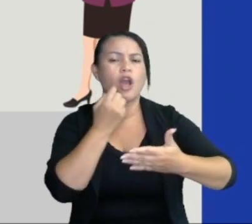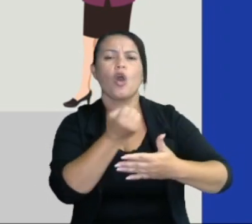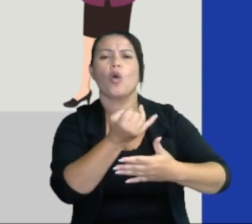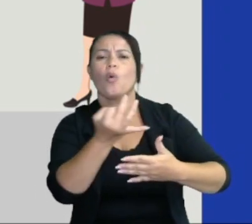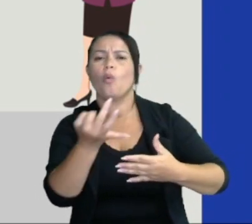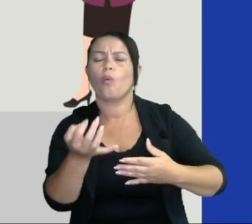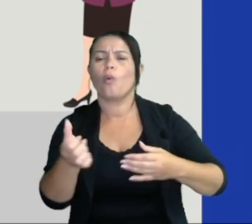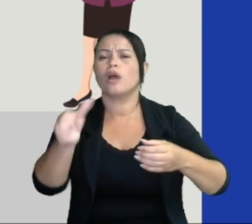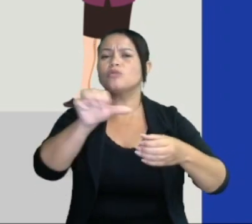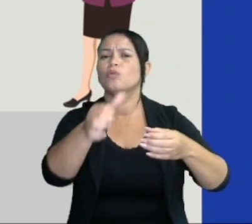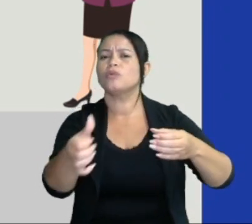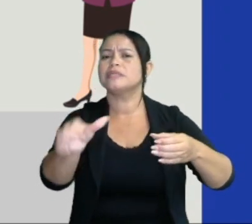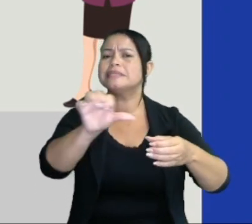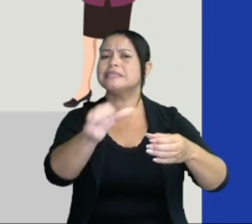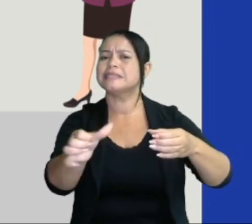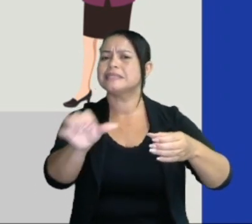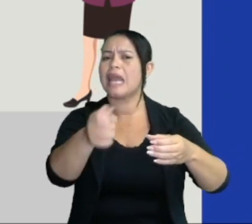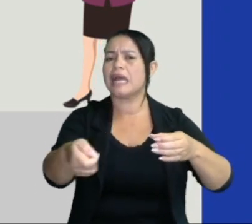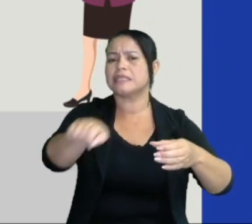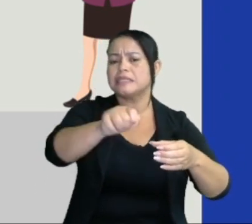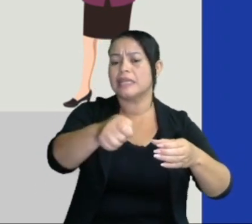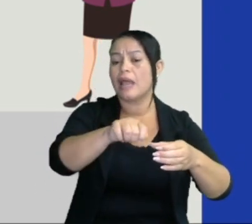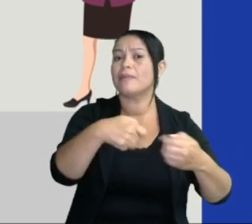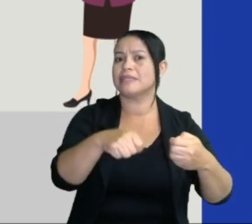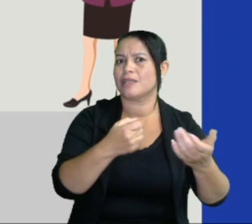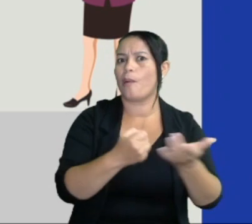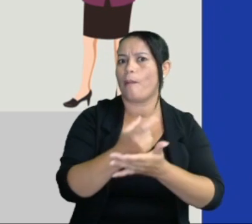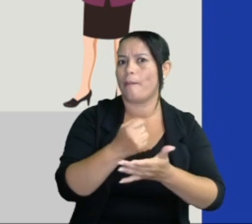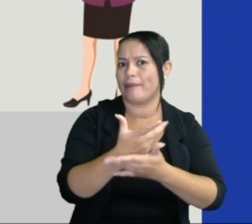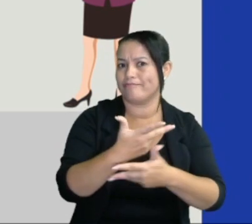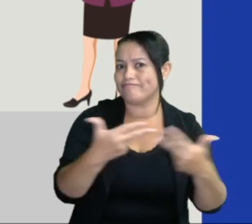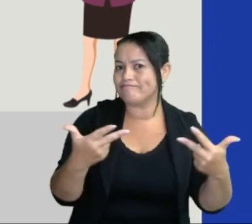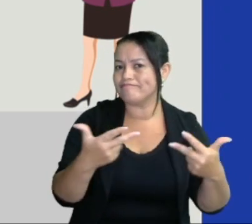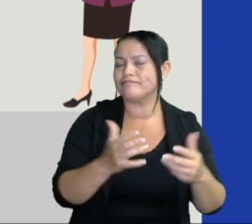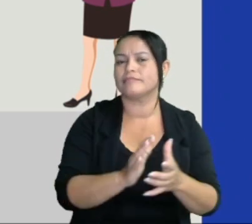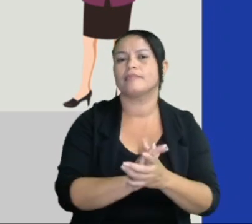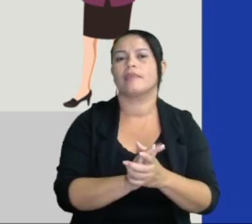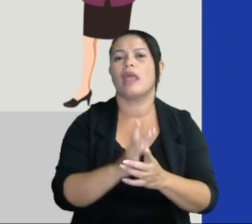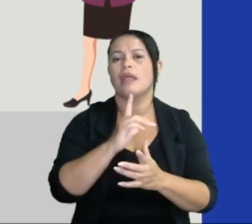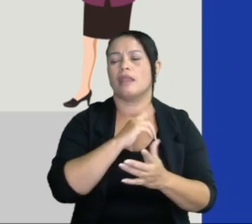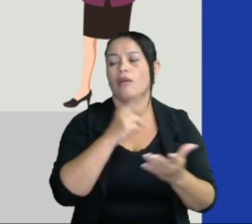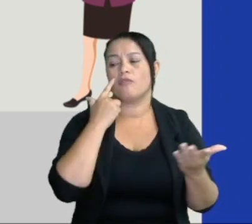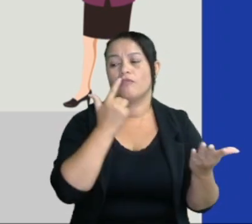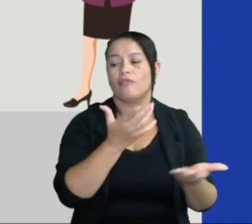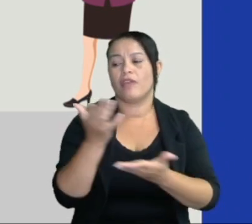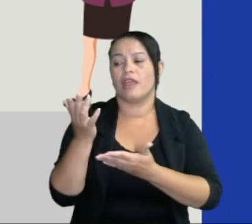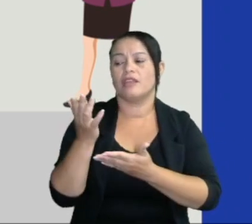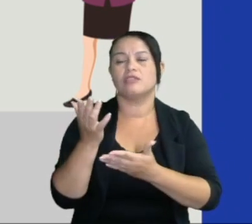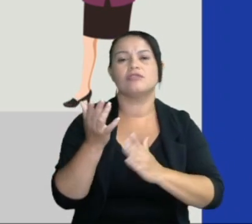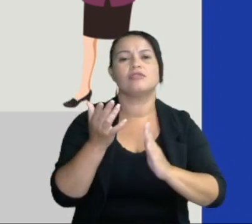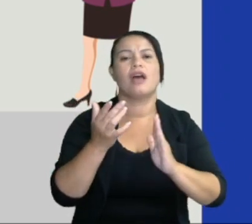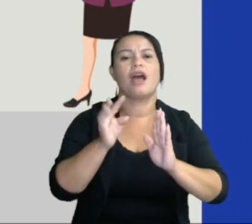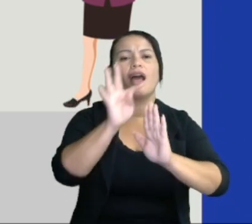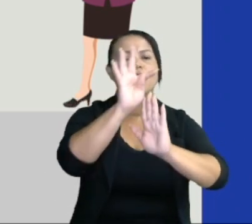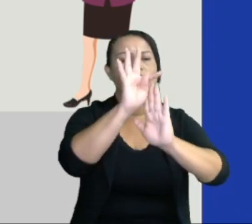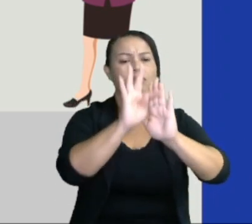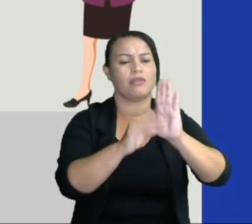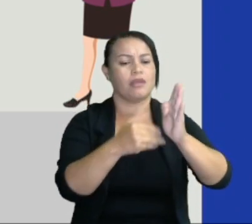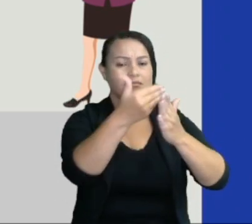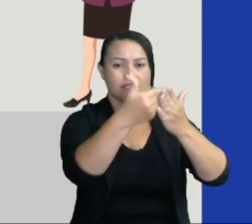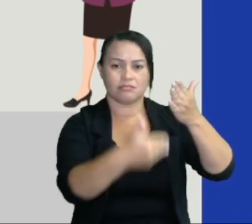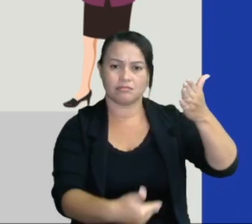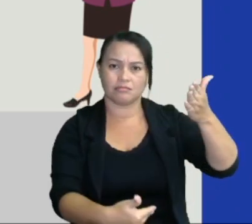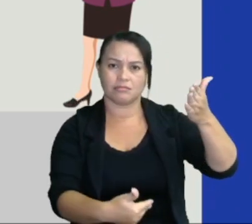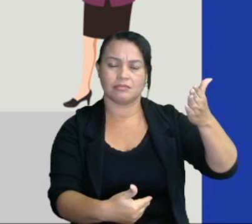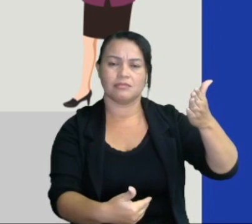cada ingrediente ela terá que comprar? Então, aqui está a lista de receita,